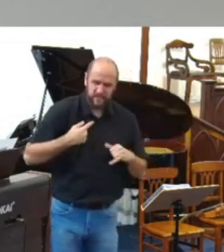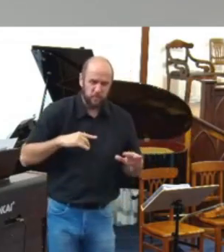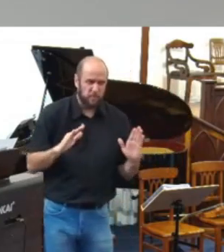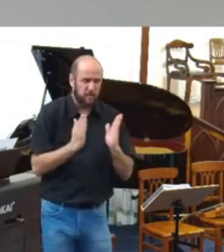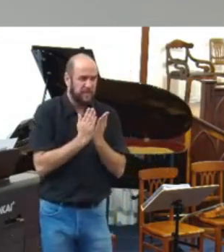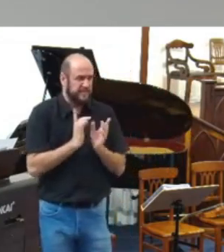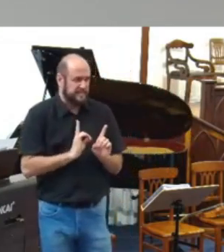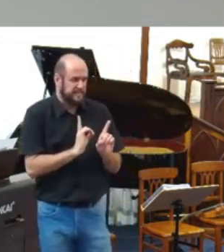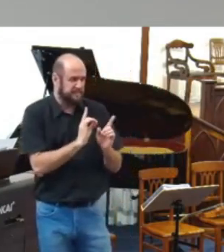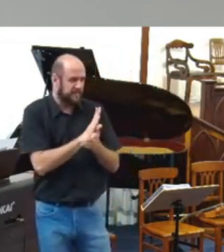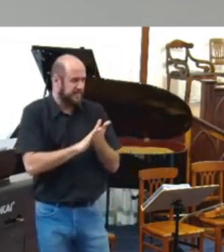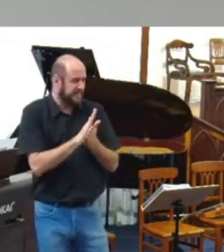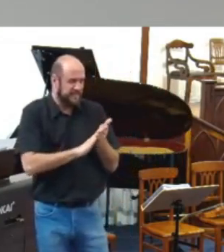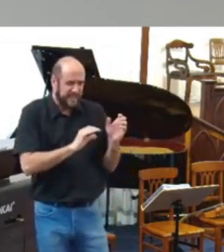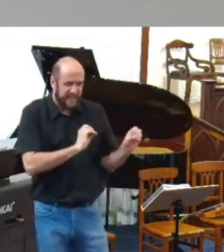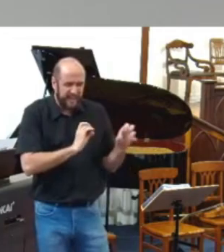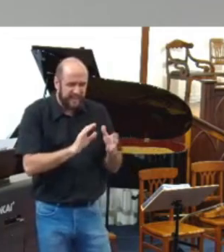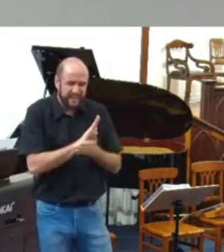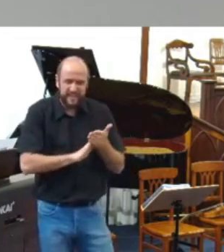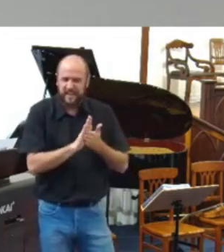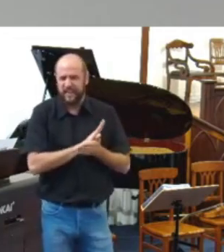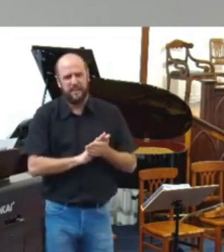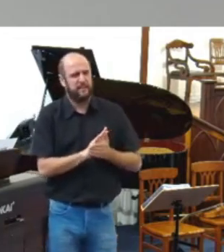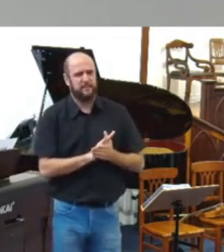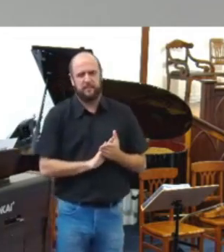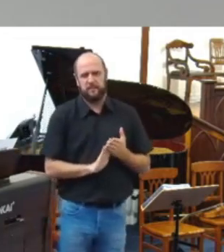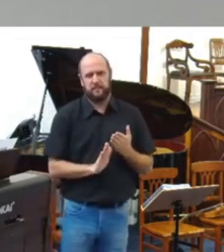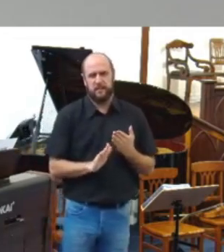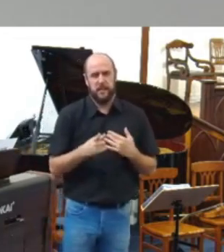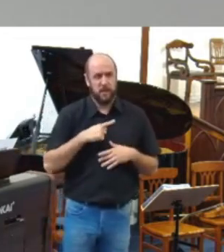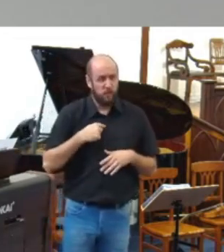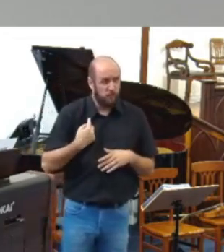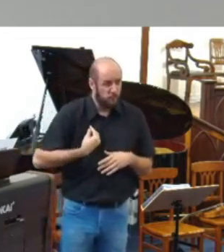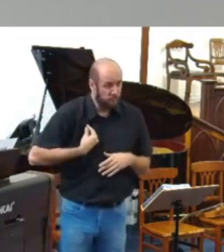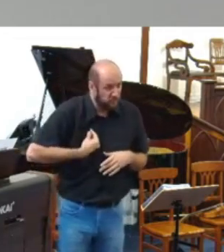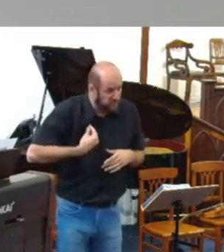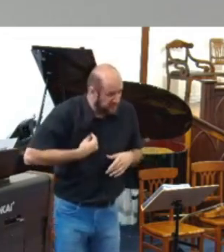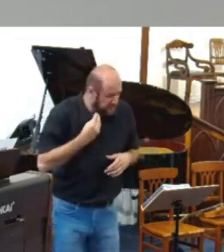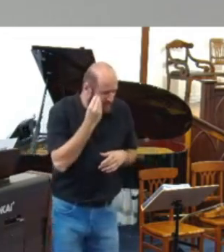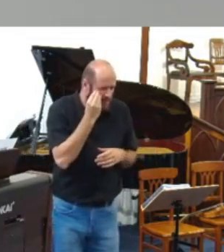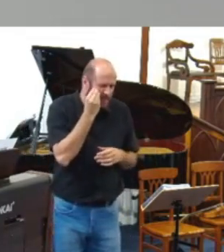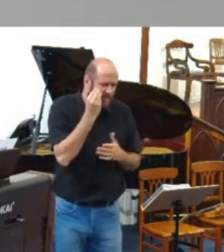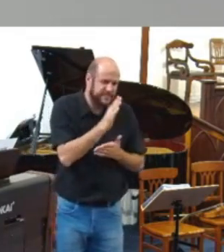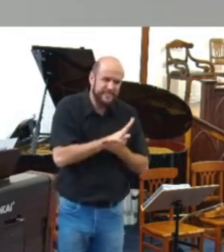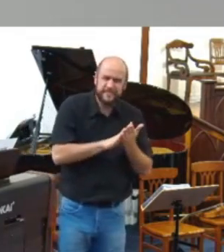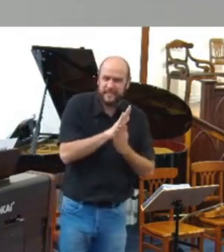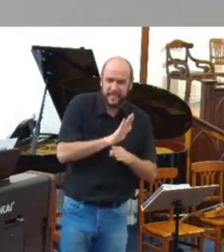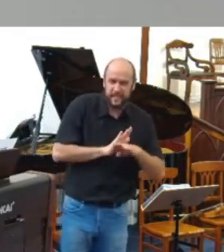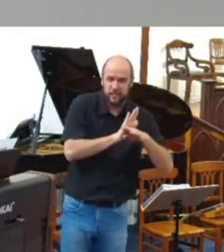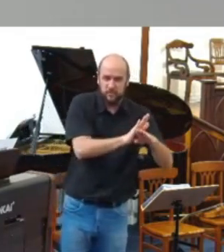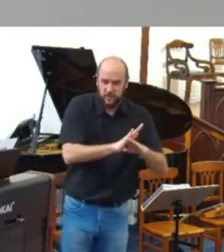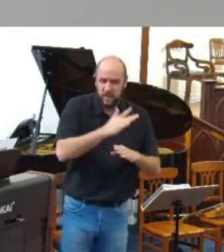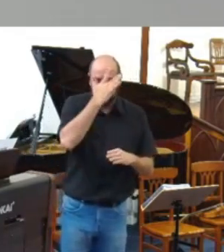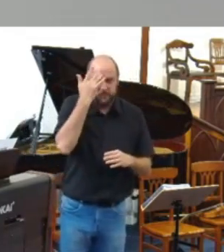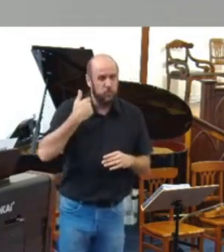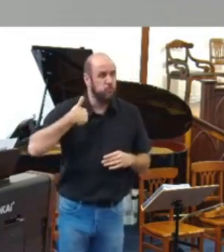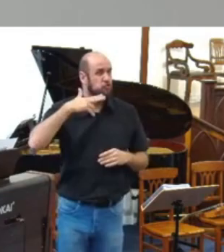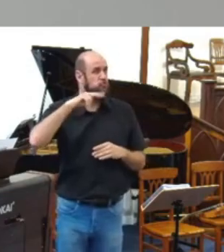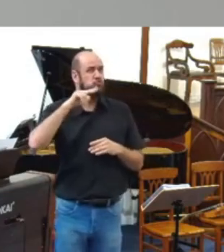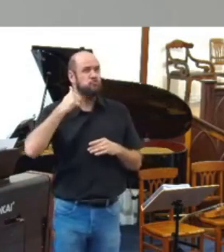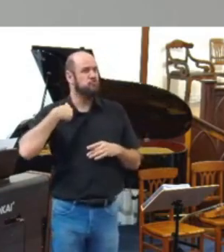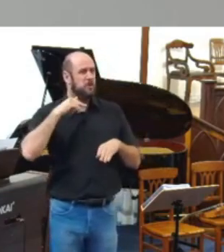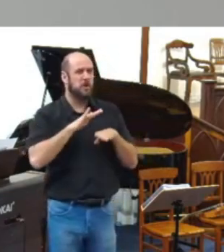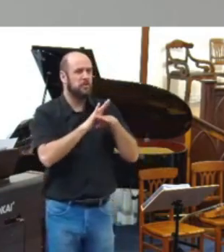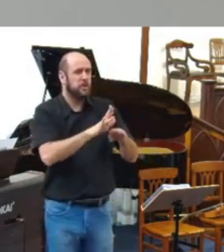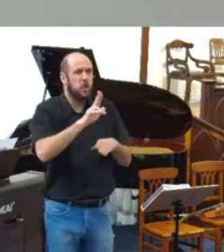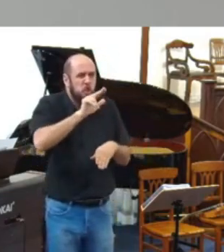um discípulo sequer? Será que eu vou viver sem a experiência de ser útil a alguém numa necessidade? Quando ela